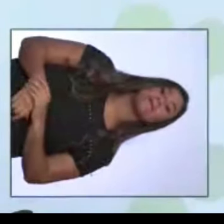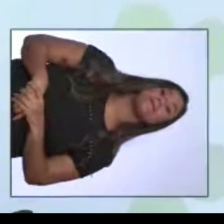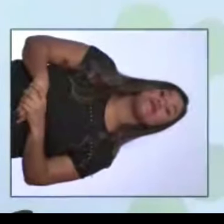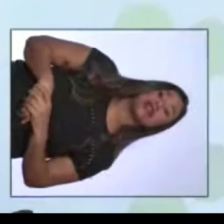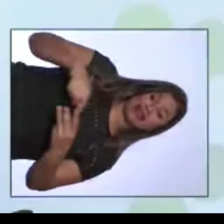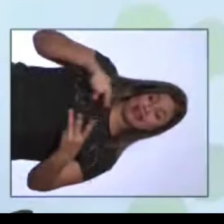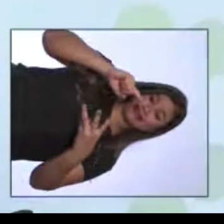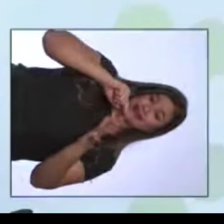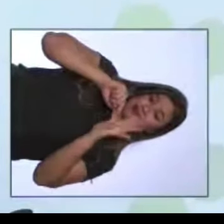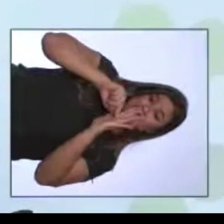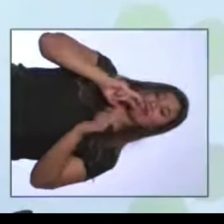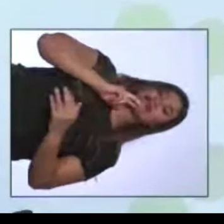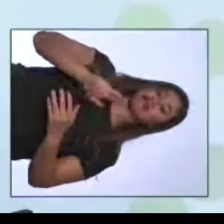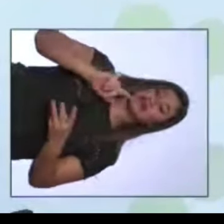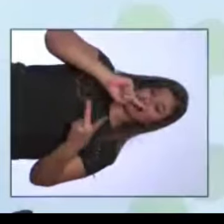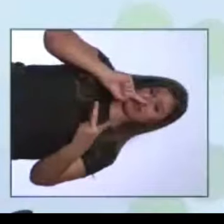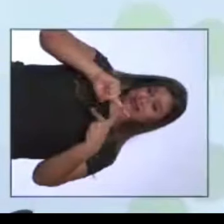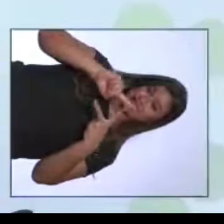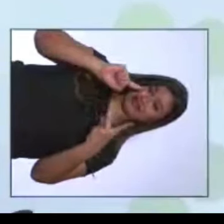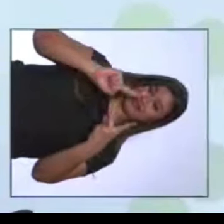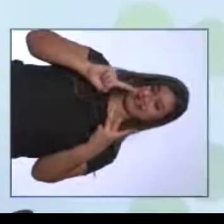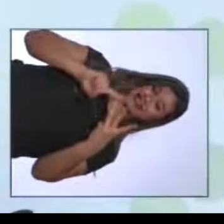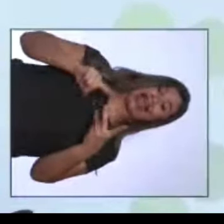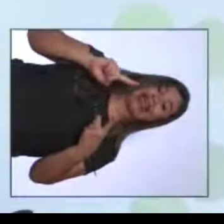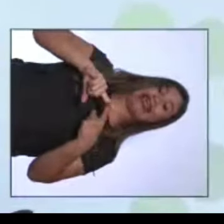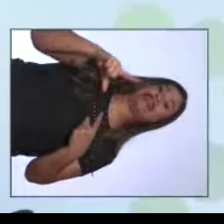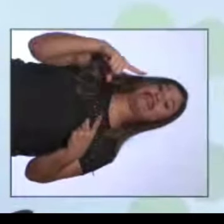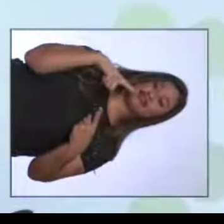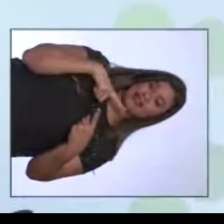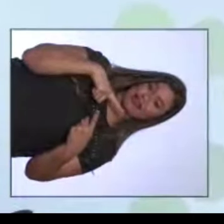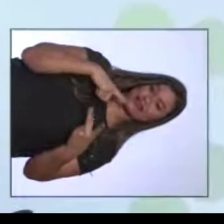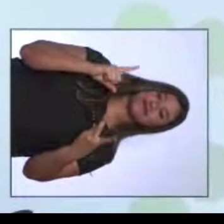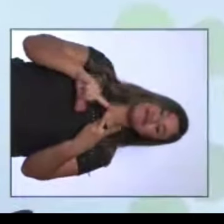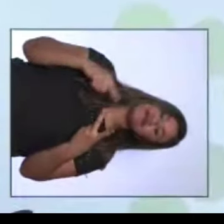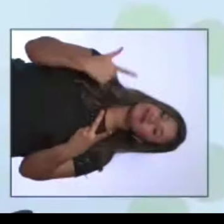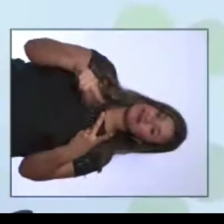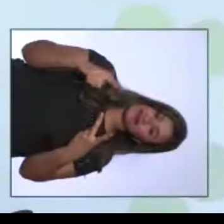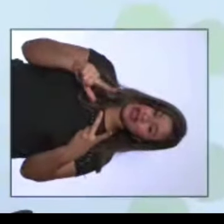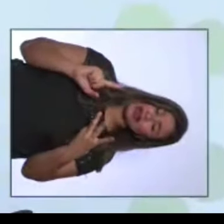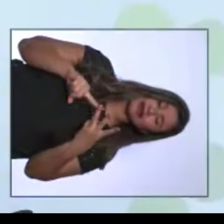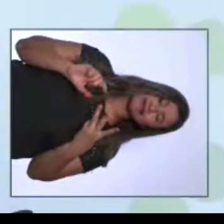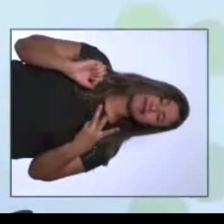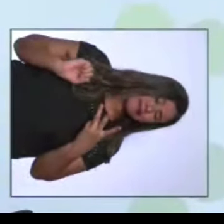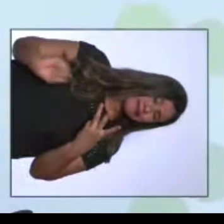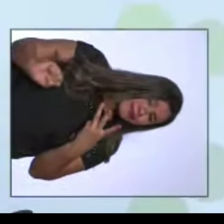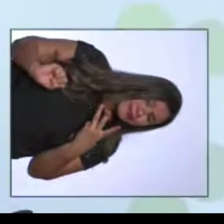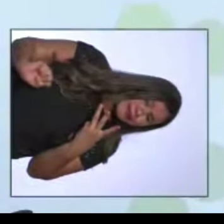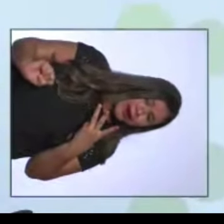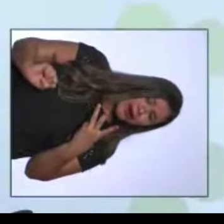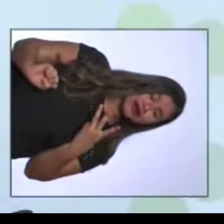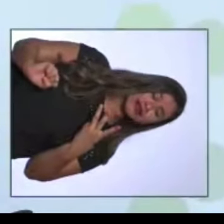ser. Não responde nada, né? O interessante é, a partir do momento em que a gente consegue